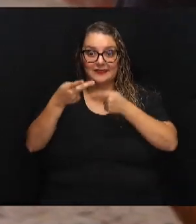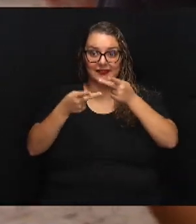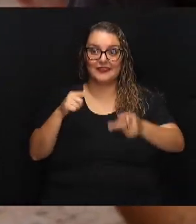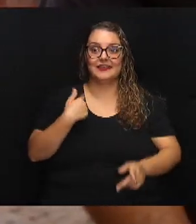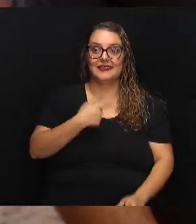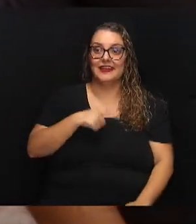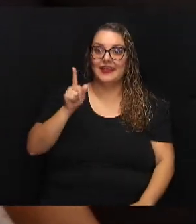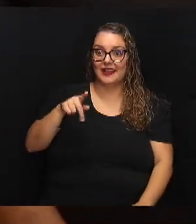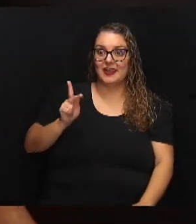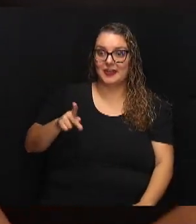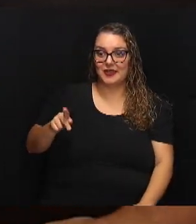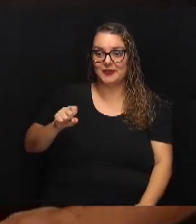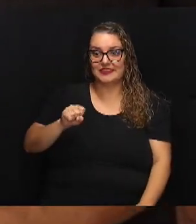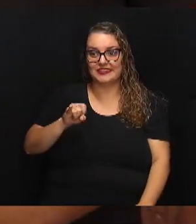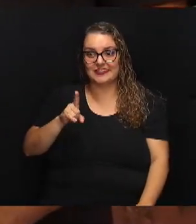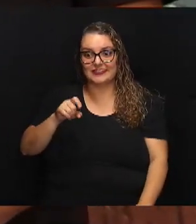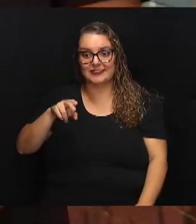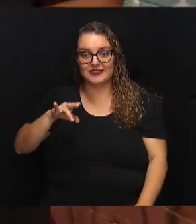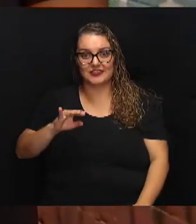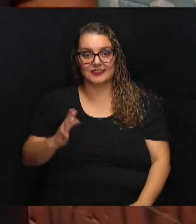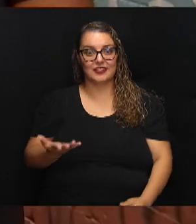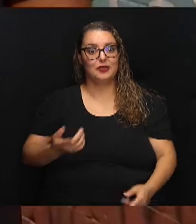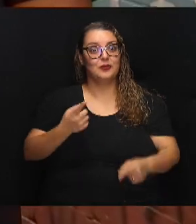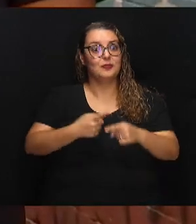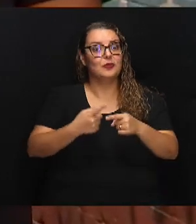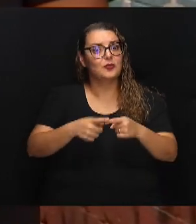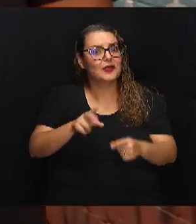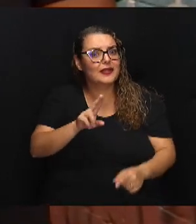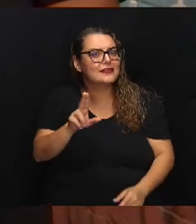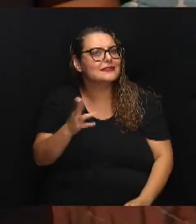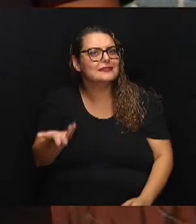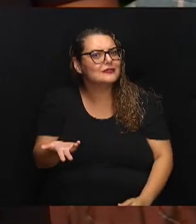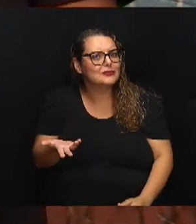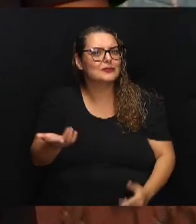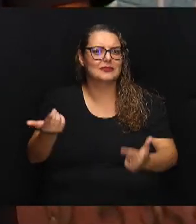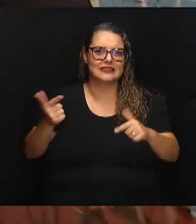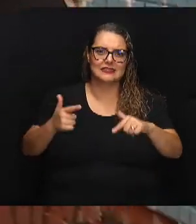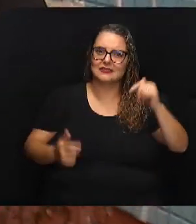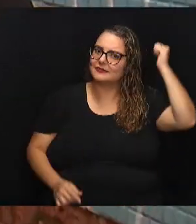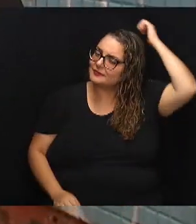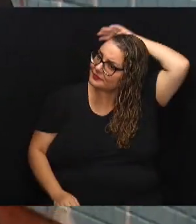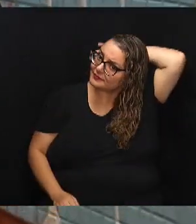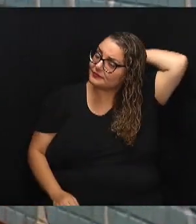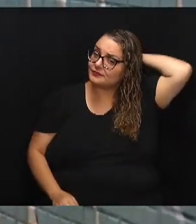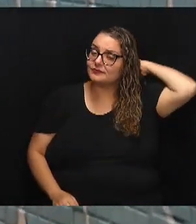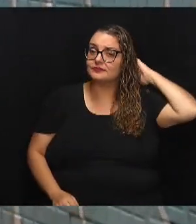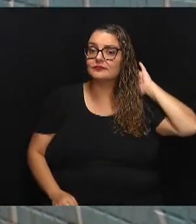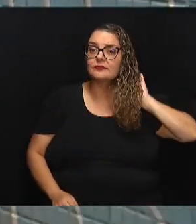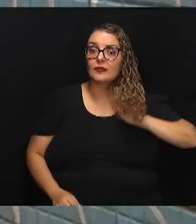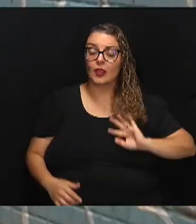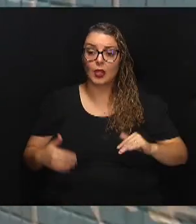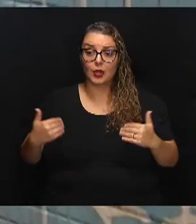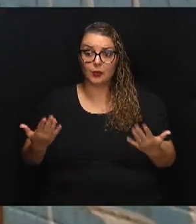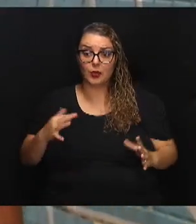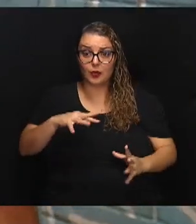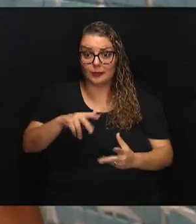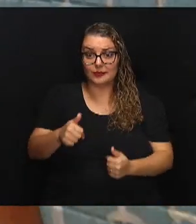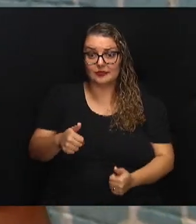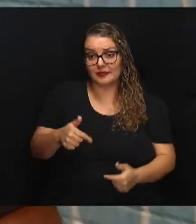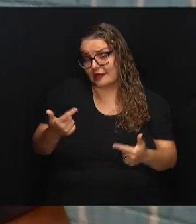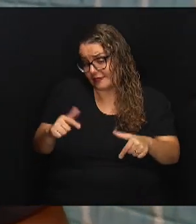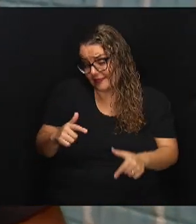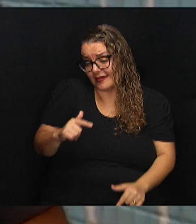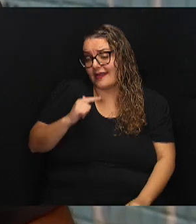é o professor Sidney. Por que era dado esse nome a esse espaço aqui? Bom, o mundo é um lugar engraçado, né?